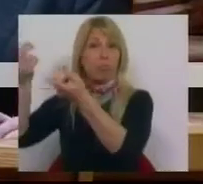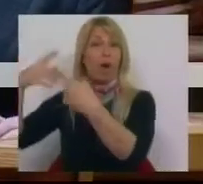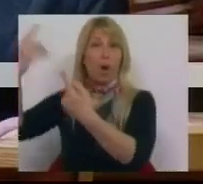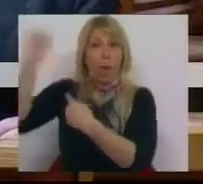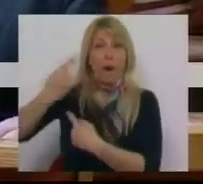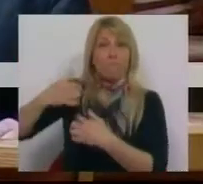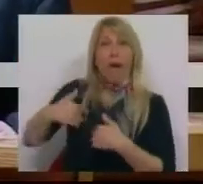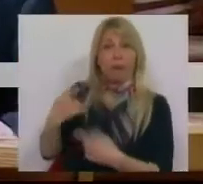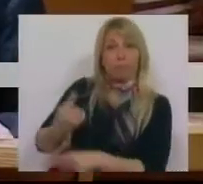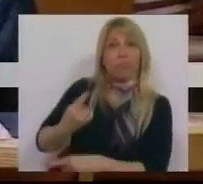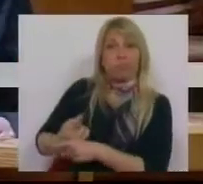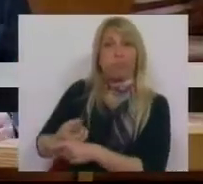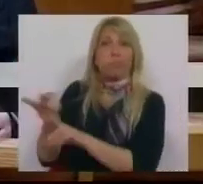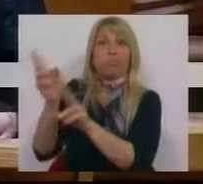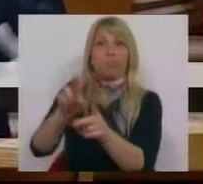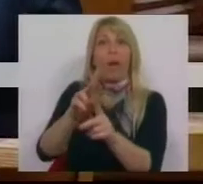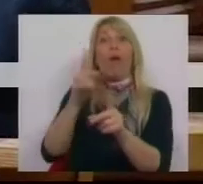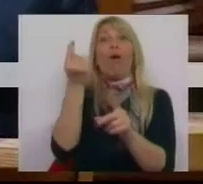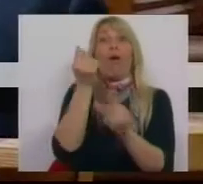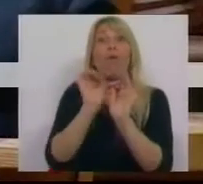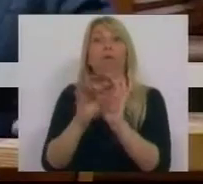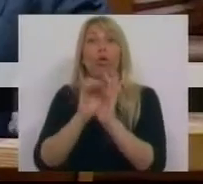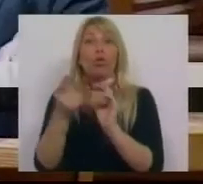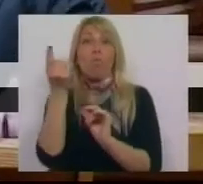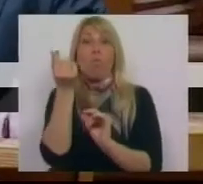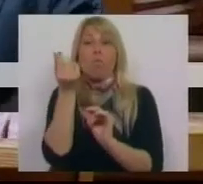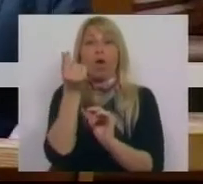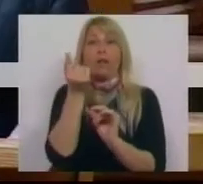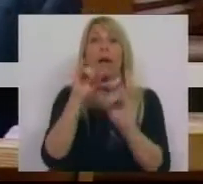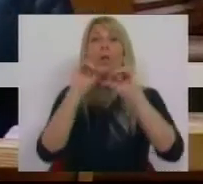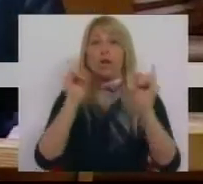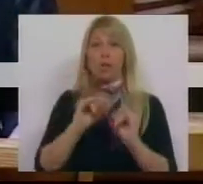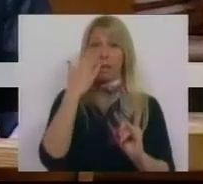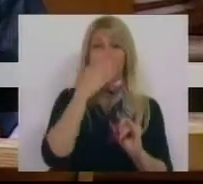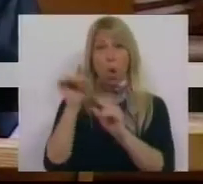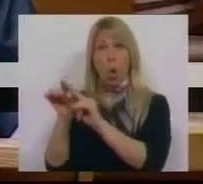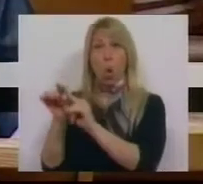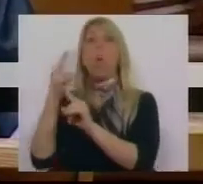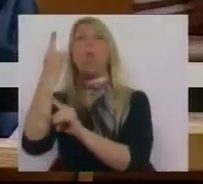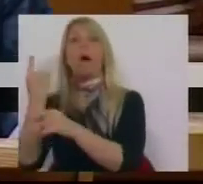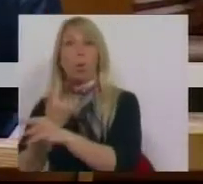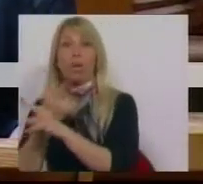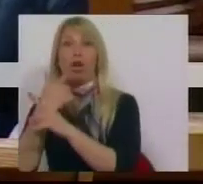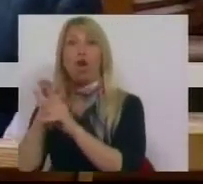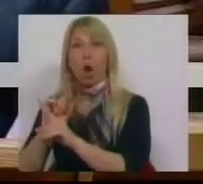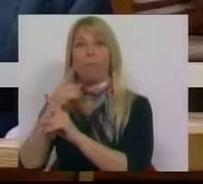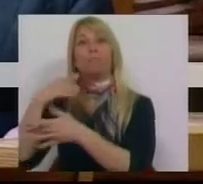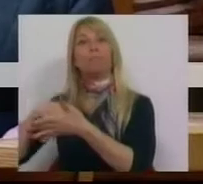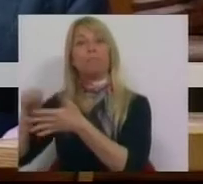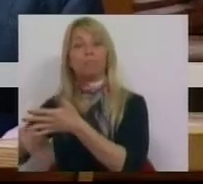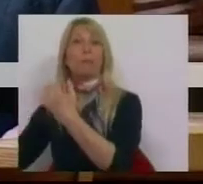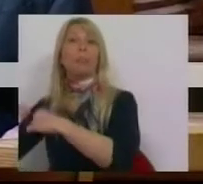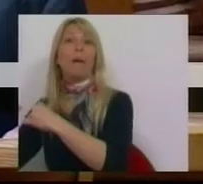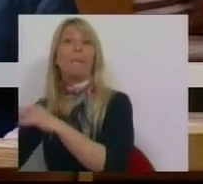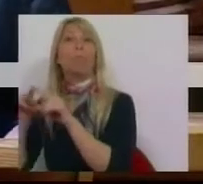Fundo Monetário Internacional. E, portanto, se uma coisa se chamava memorando, outra chama-se tratado orçamental, que é a continuidade